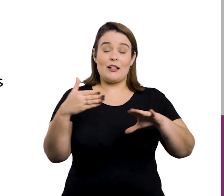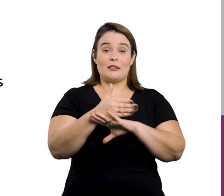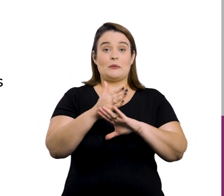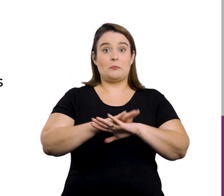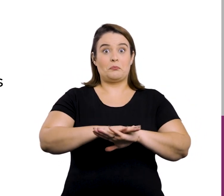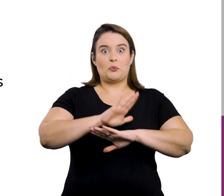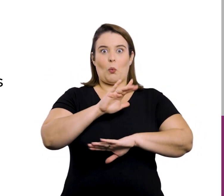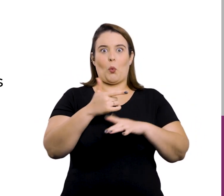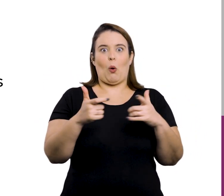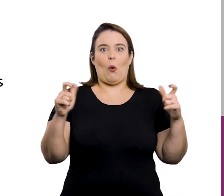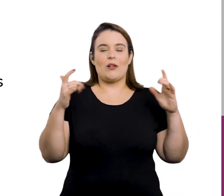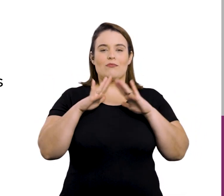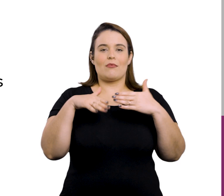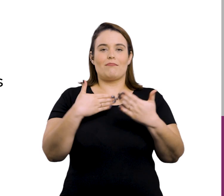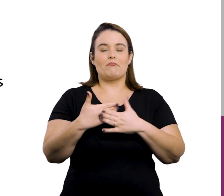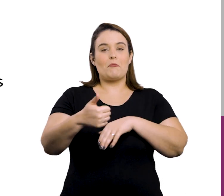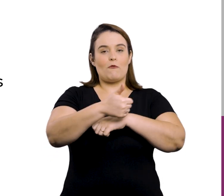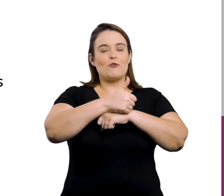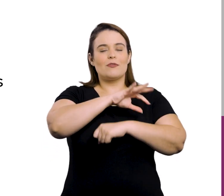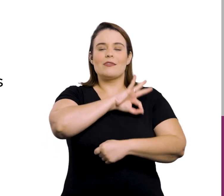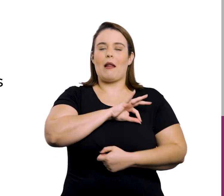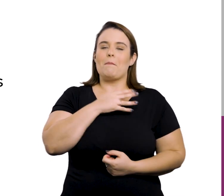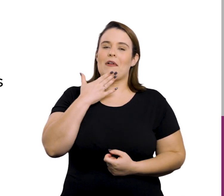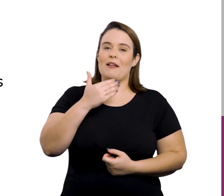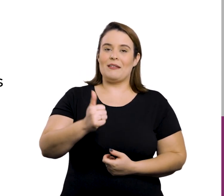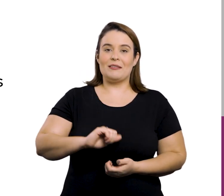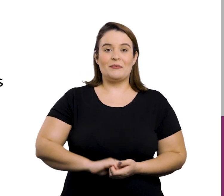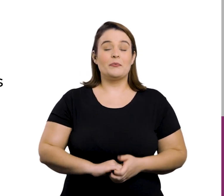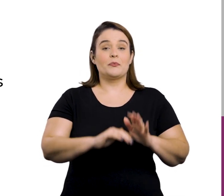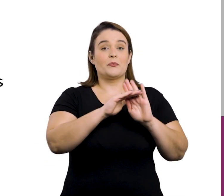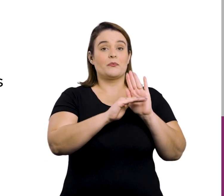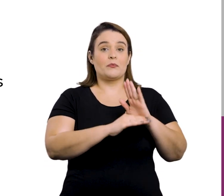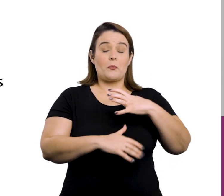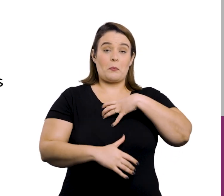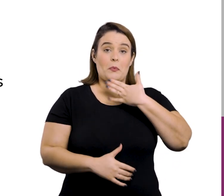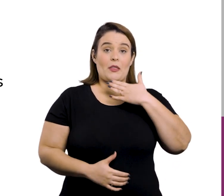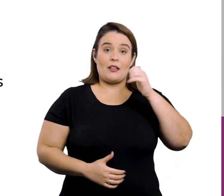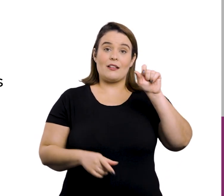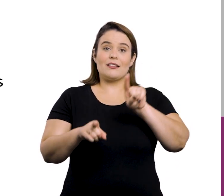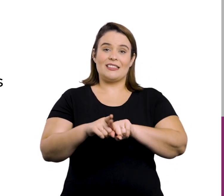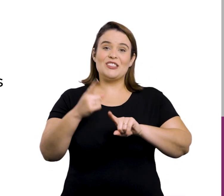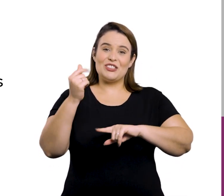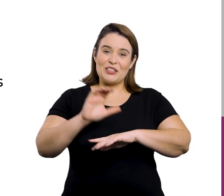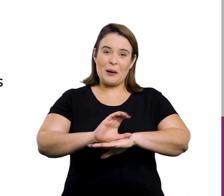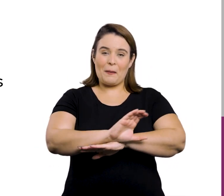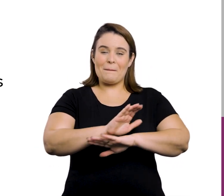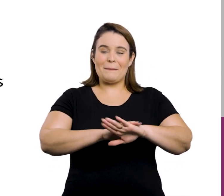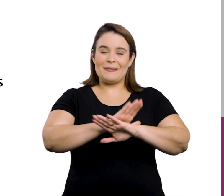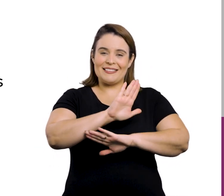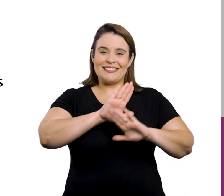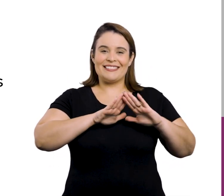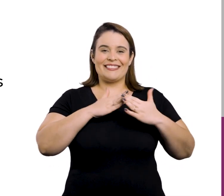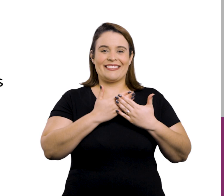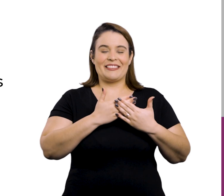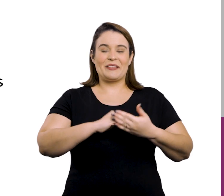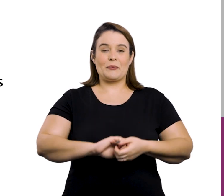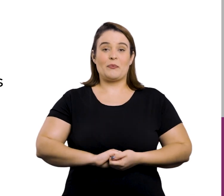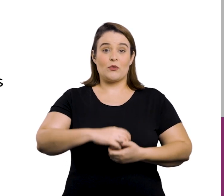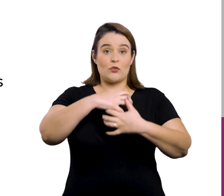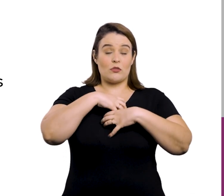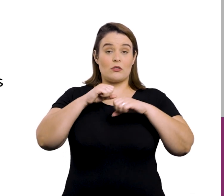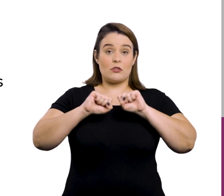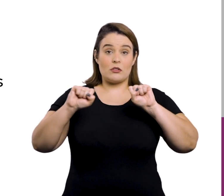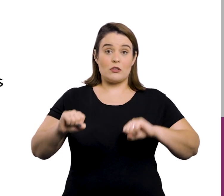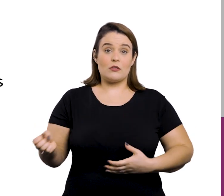permitir o maior acesso escolar, professores melhor remunerados, mais infraestrutura e mais dinheiro para as escolas.